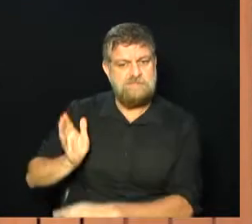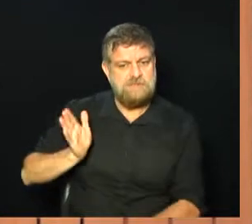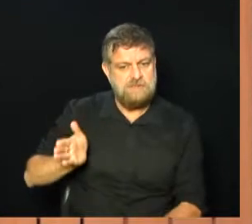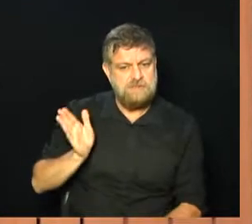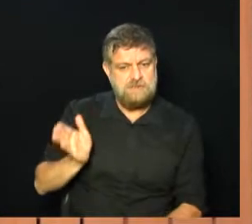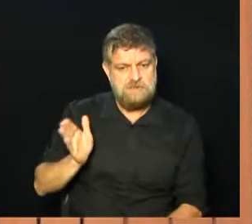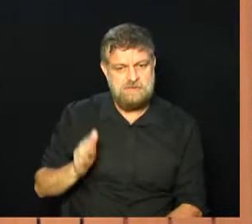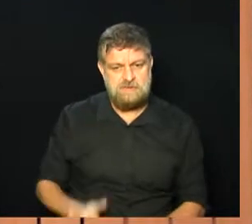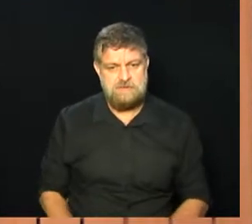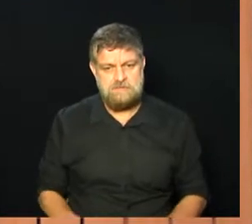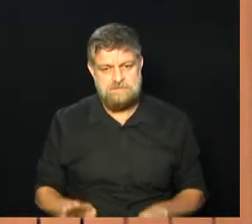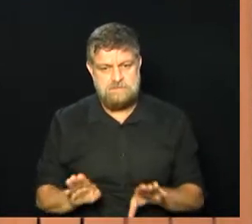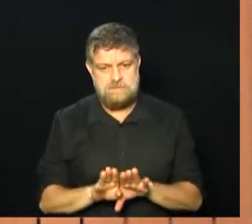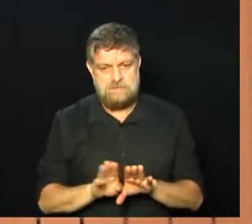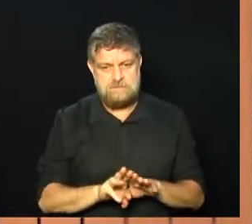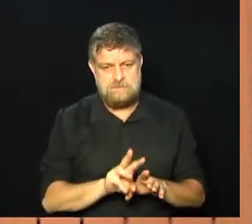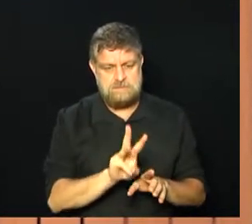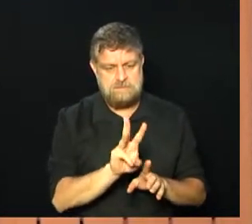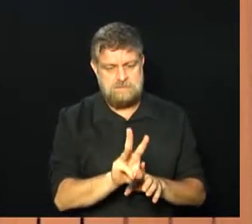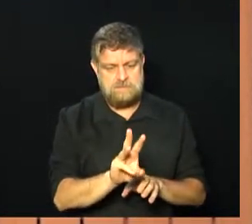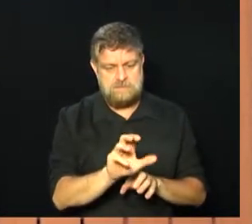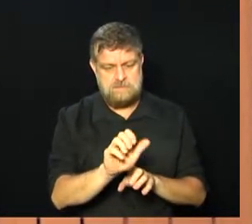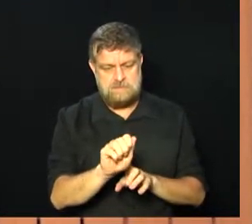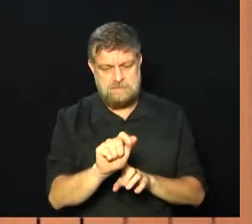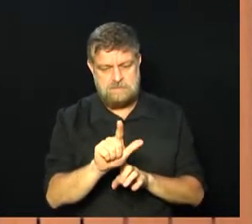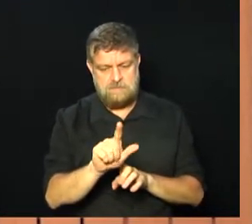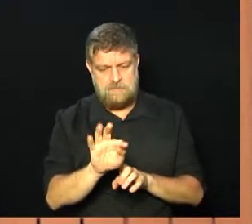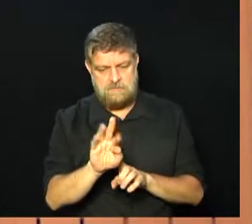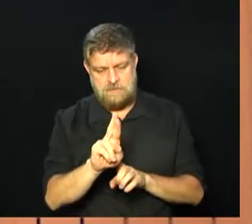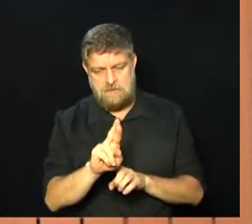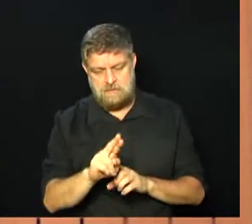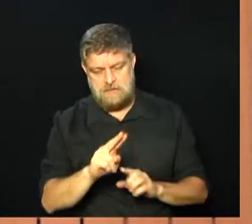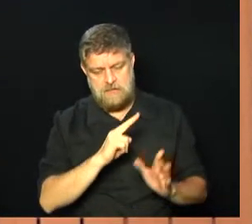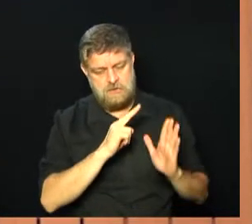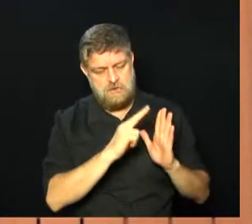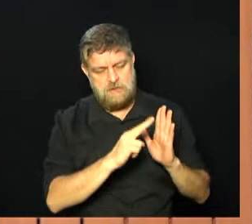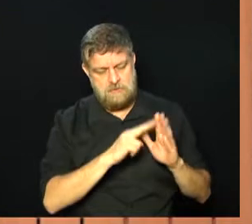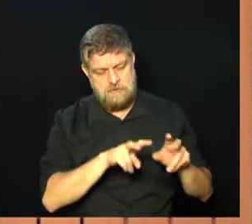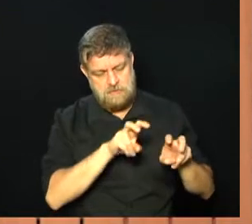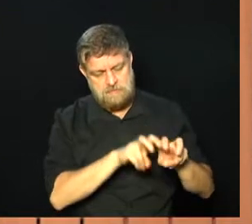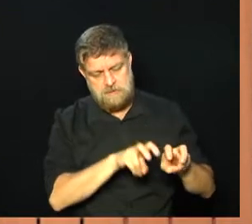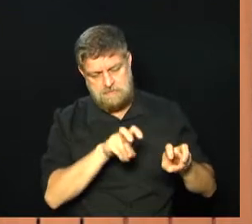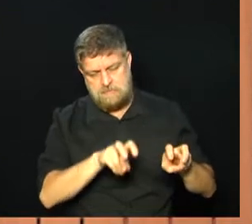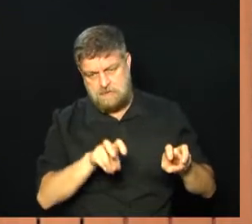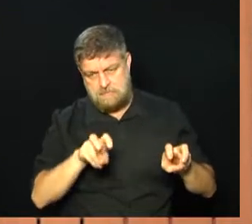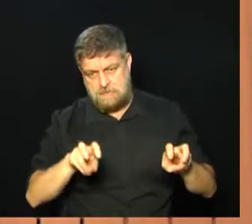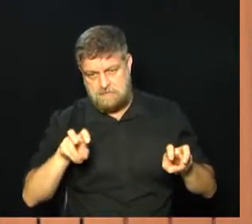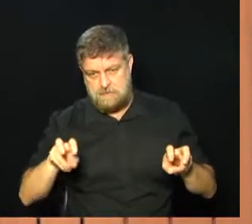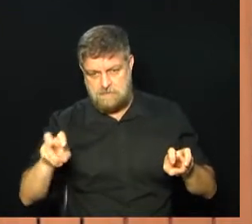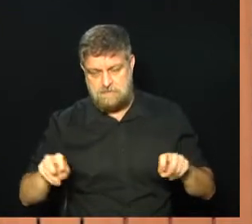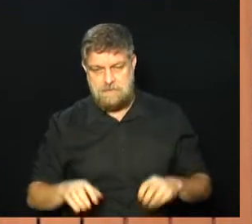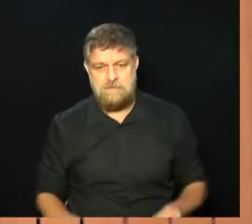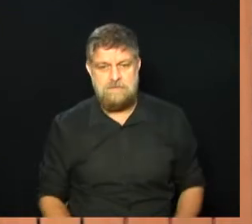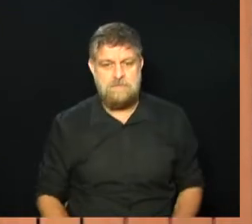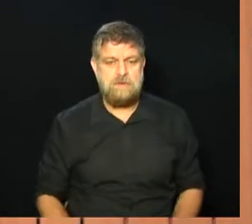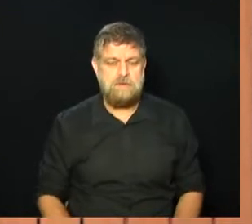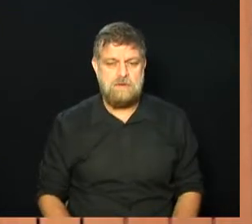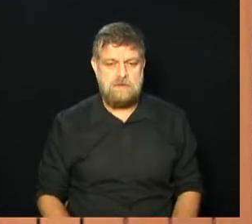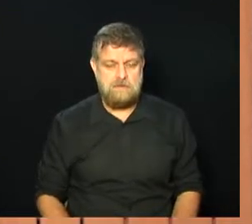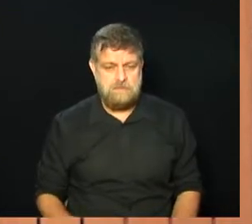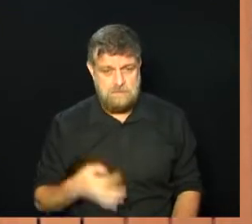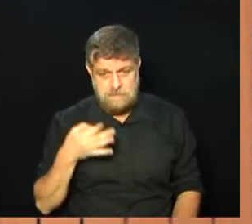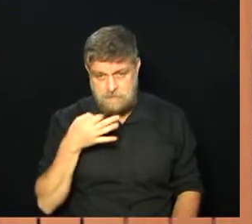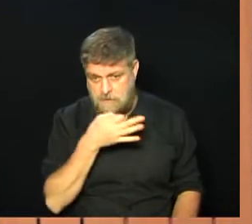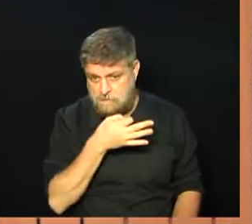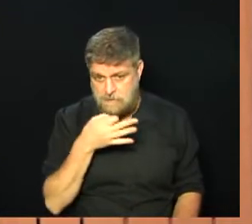Walter Santana, Leonardo da Silva, André Sassi, e dizer que a